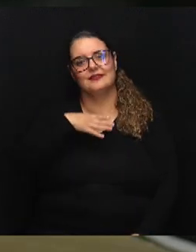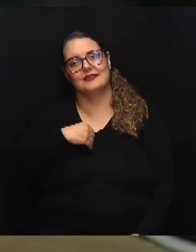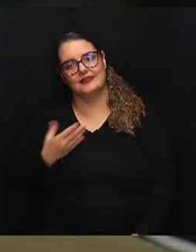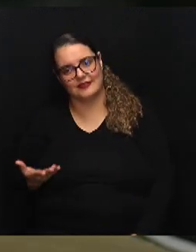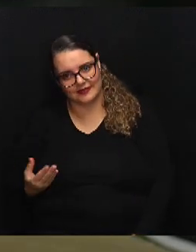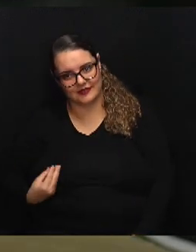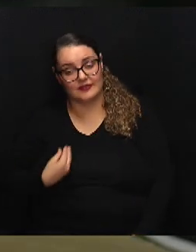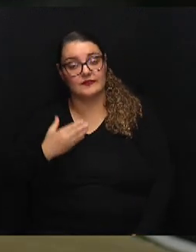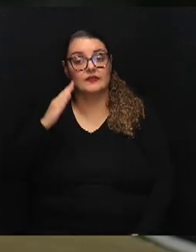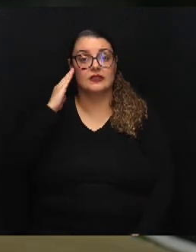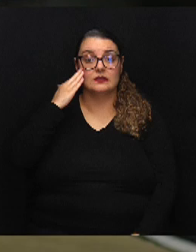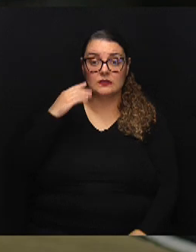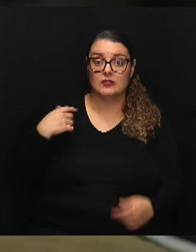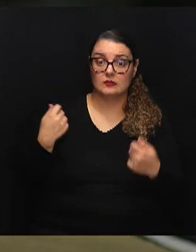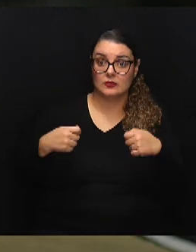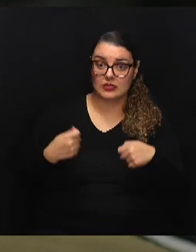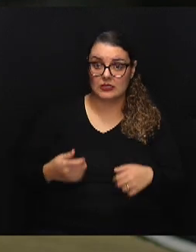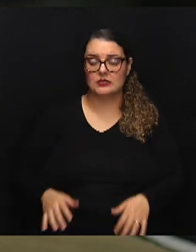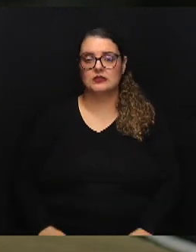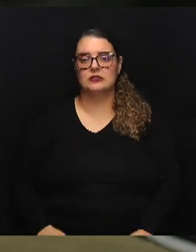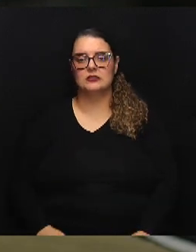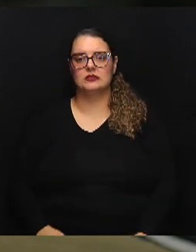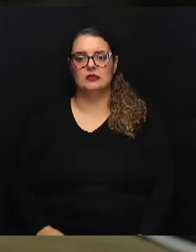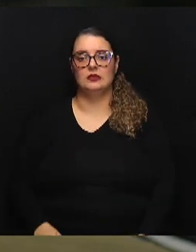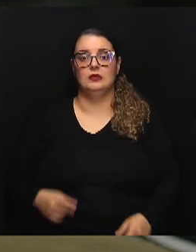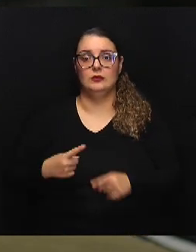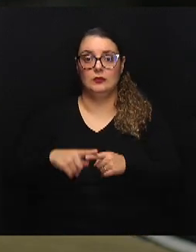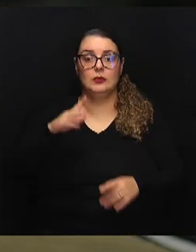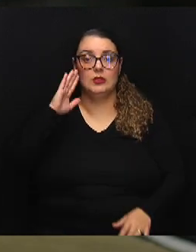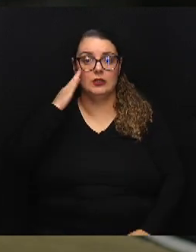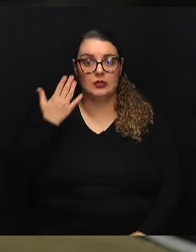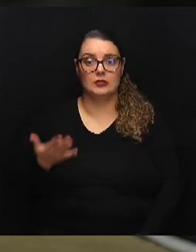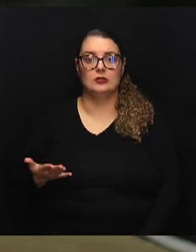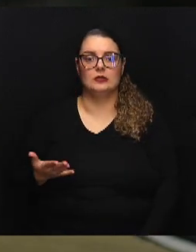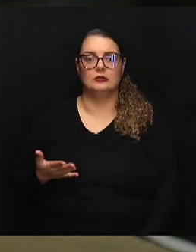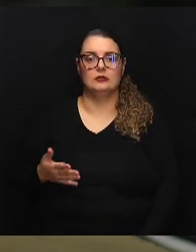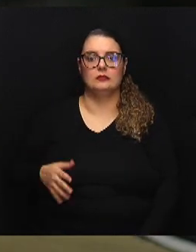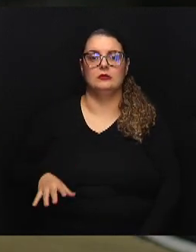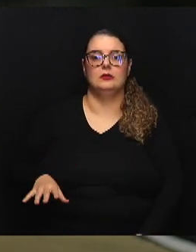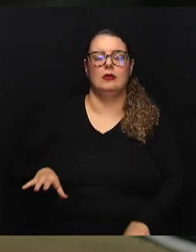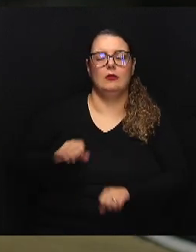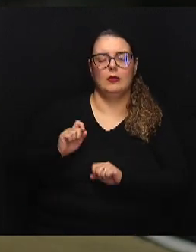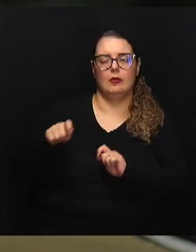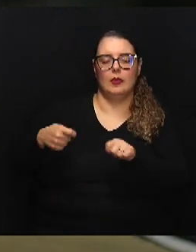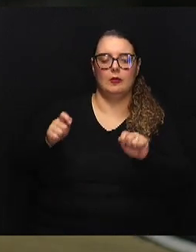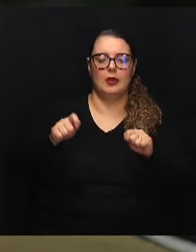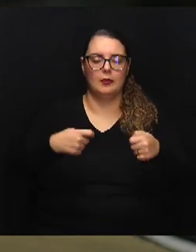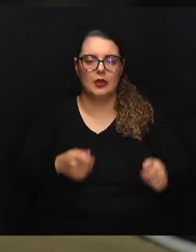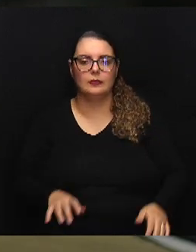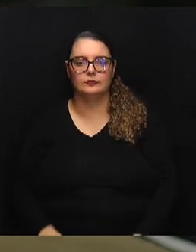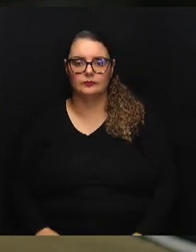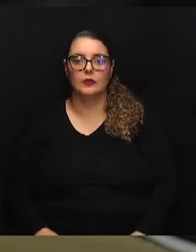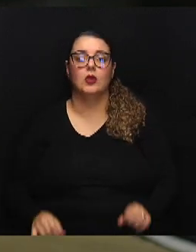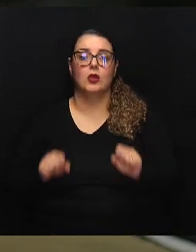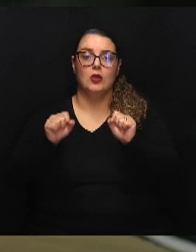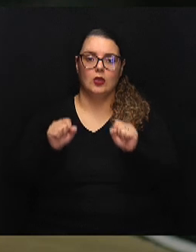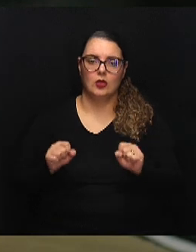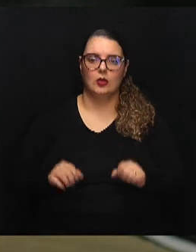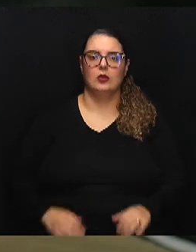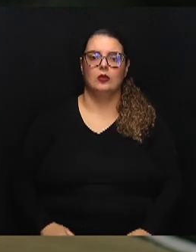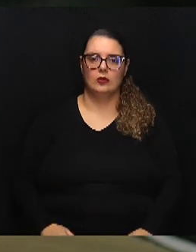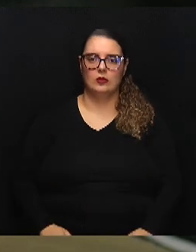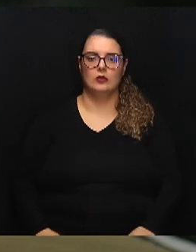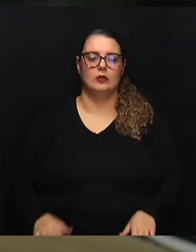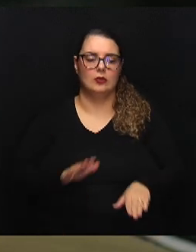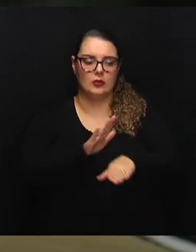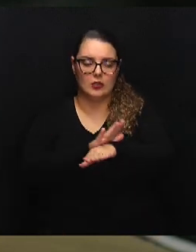precisa entender, porque você entendendo, você vai captar os sinais e você vai poder ajudar, né?